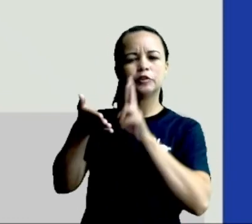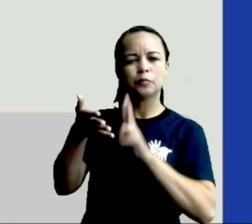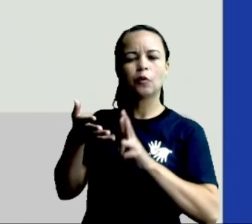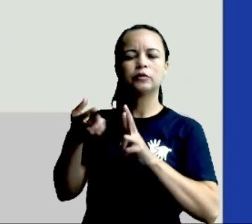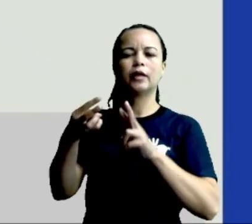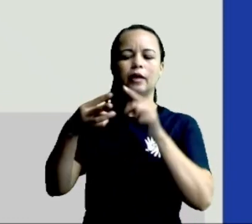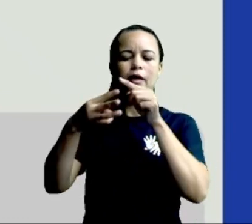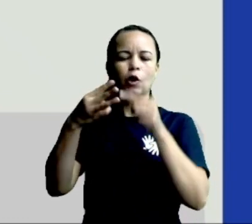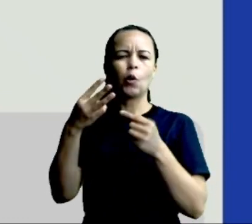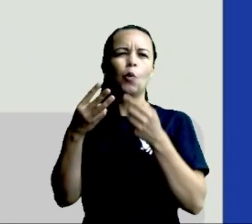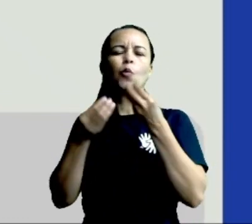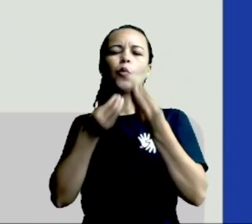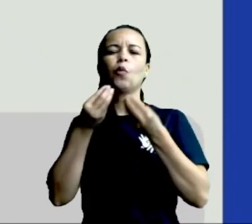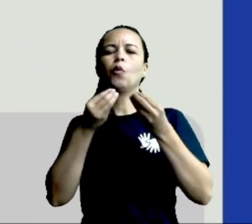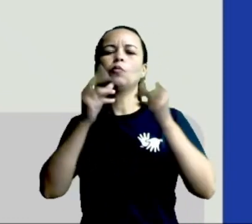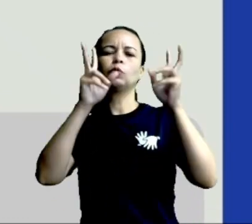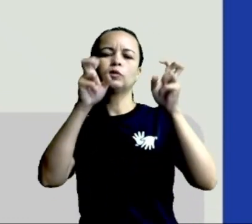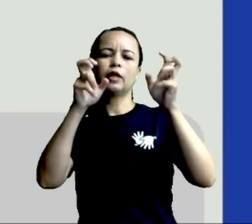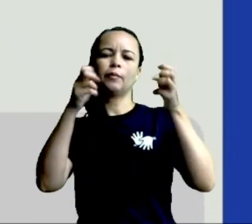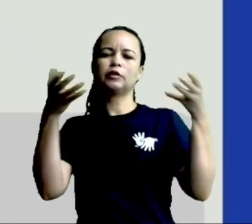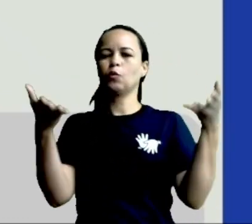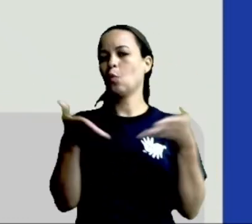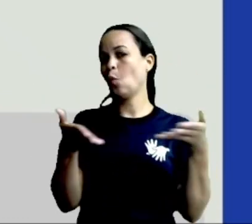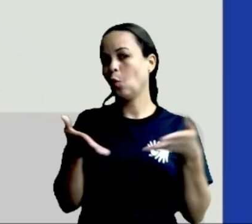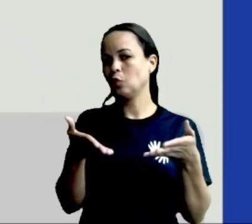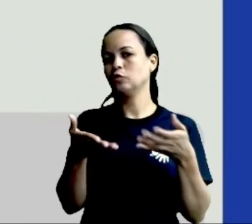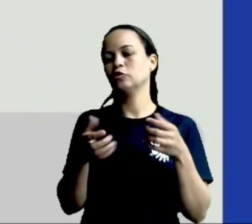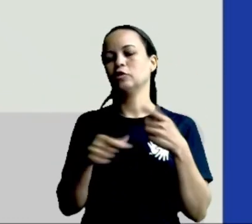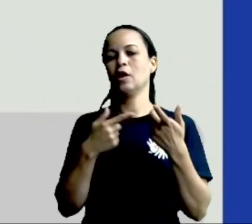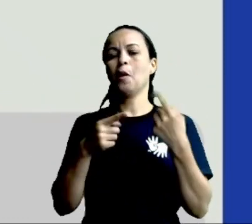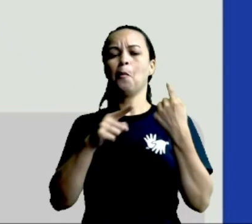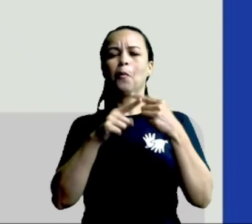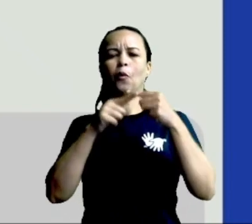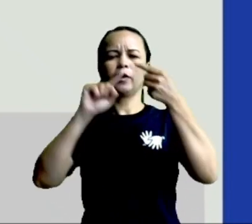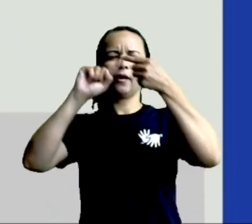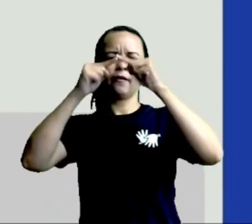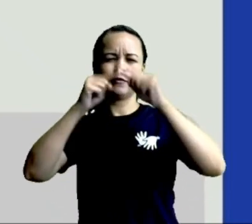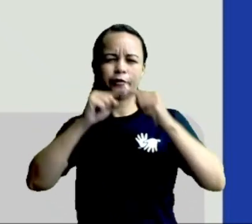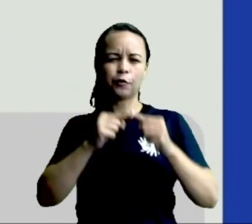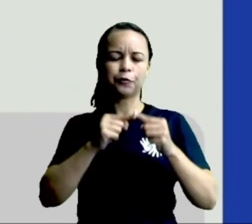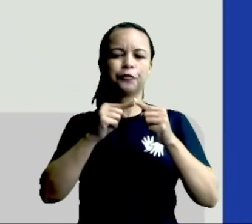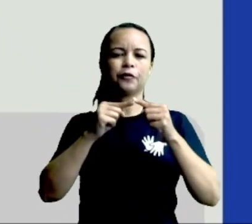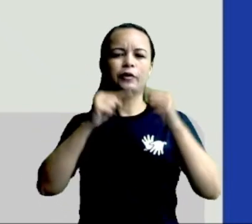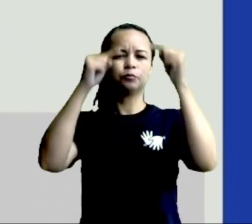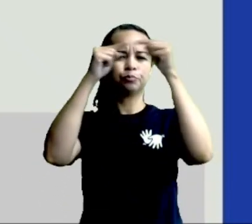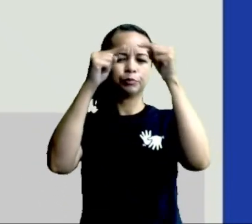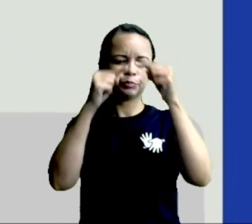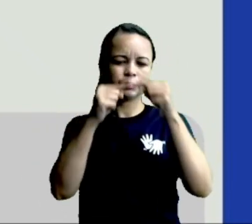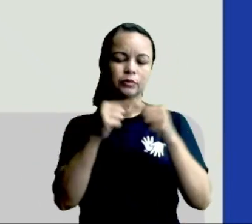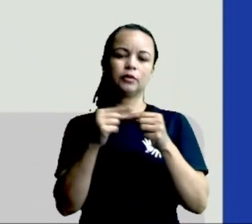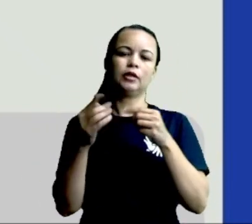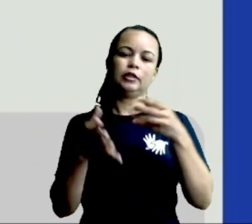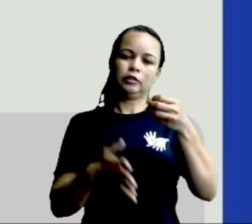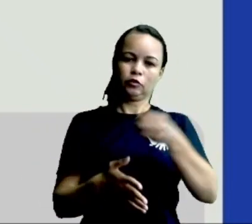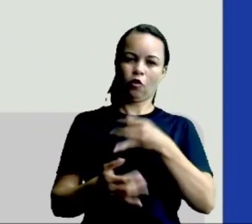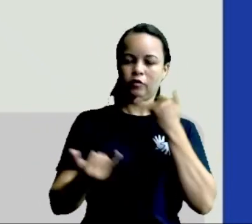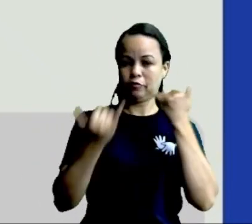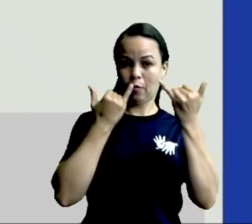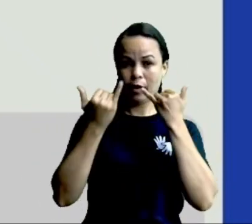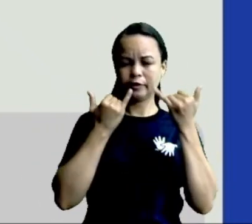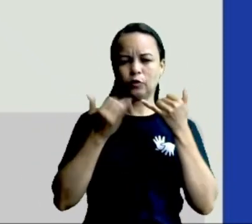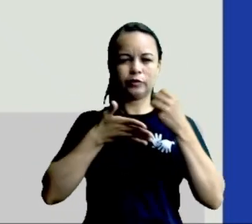tema de hoje, qual foi, por que esses conectivos e essas informações novas,